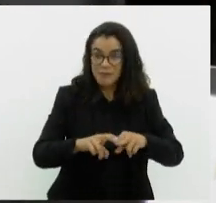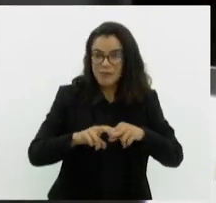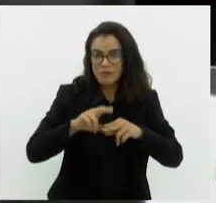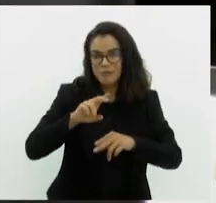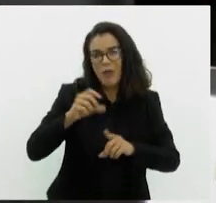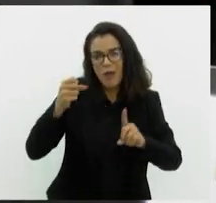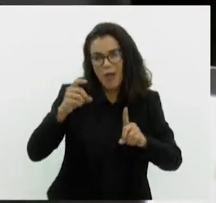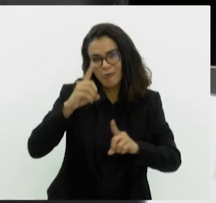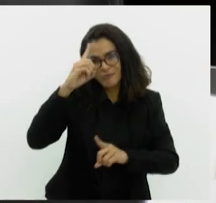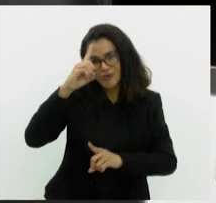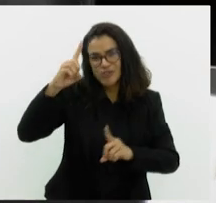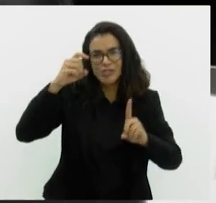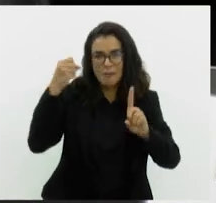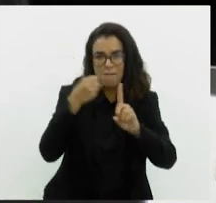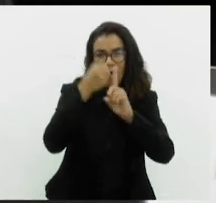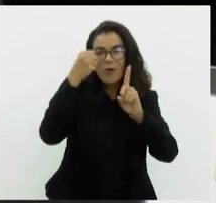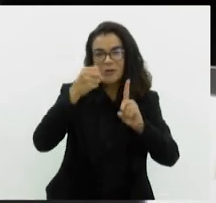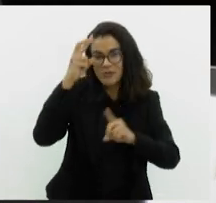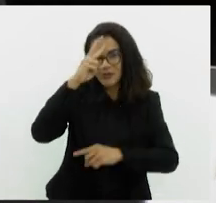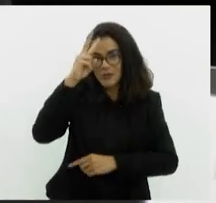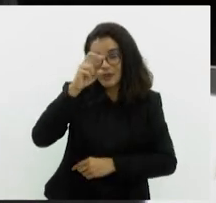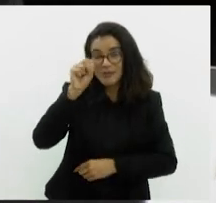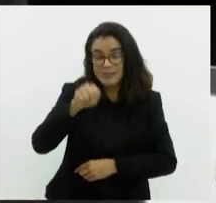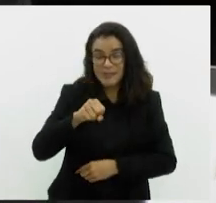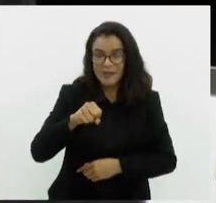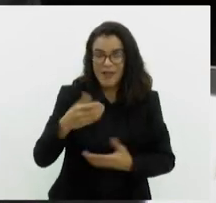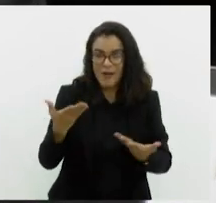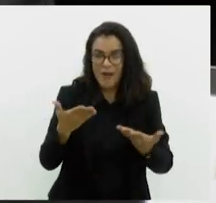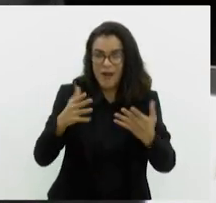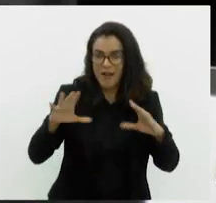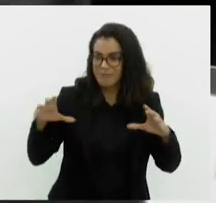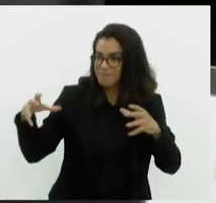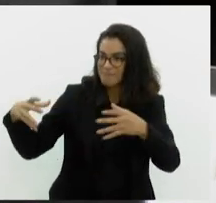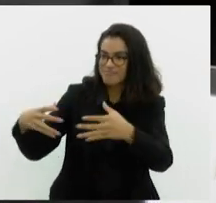histórico pela maneira como a gente está sendo recebido aqui,